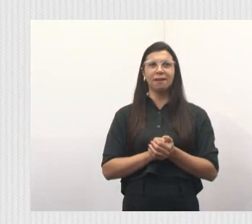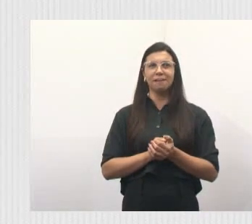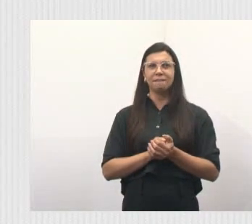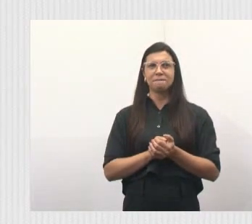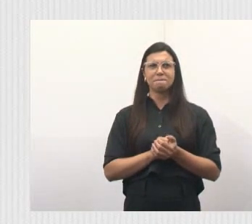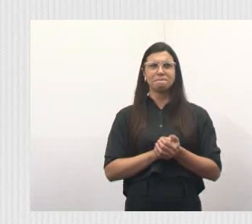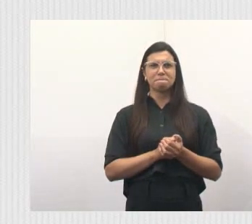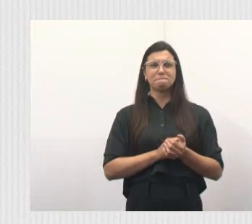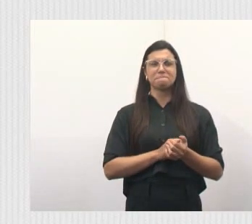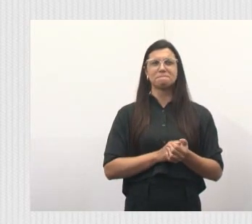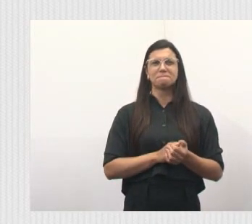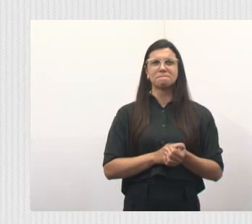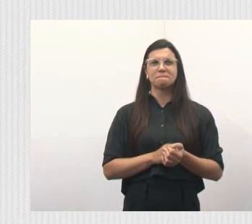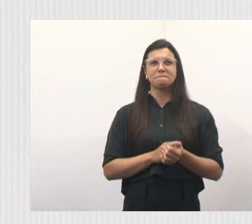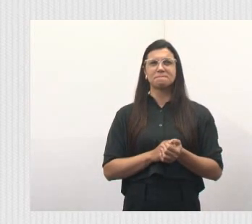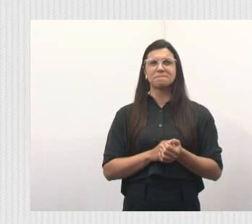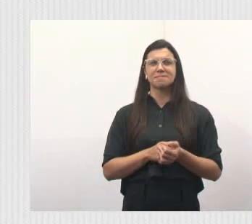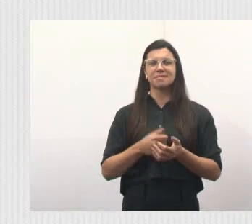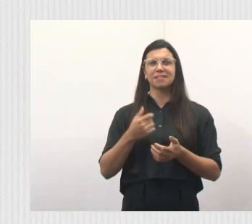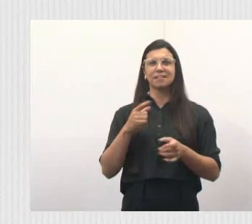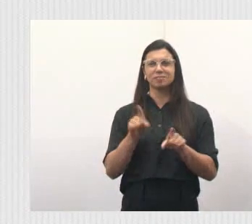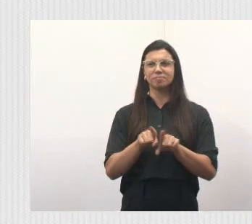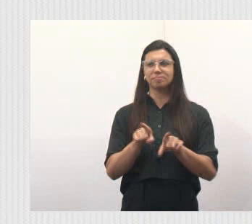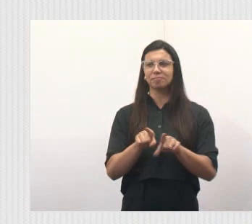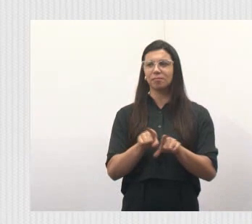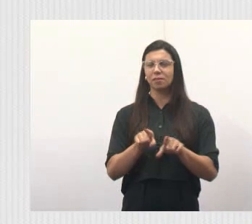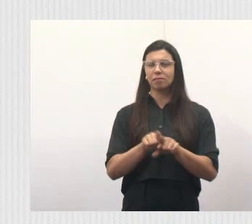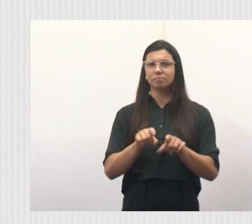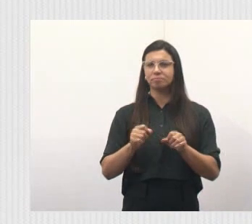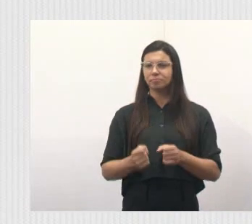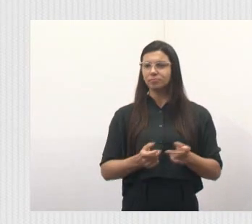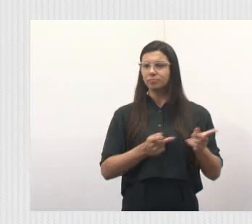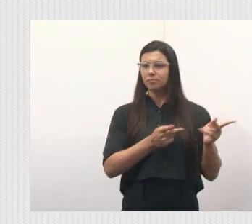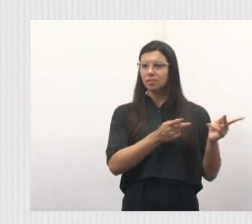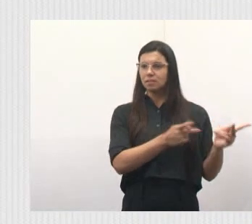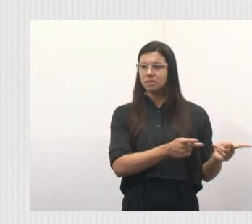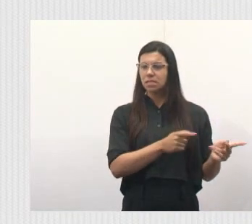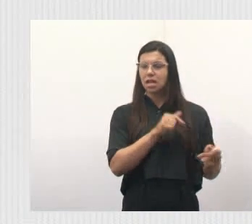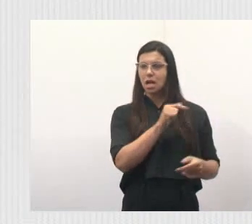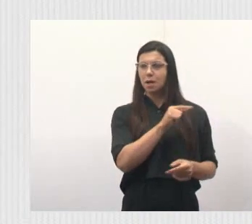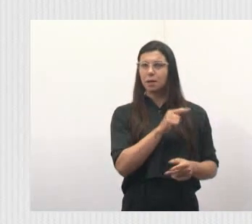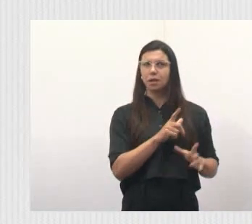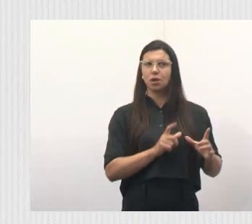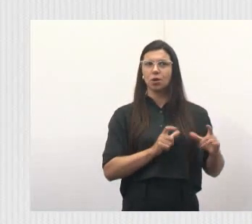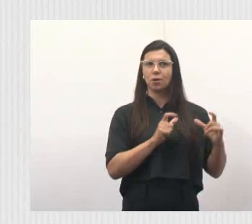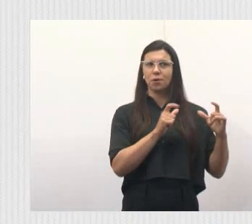Estive também ali, né, em visitas com o amigo Denilson, ali no Cidade Jardim,